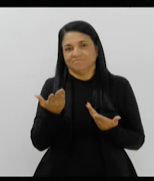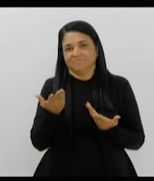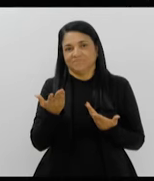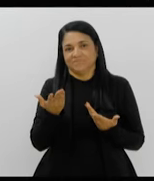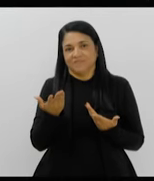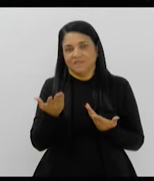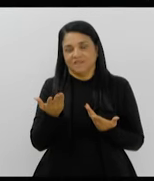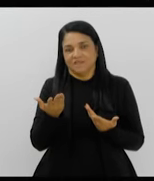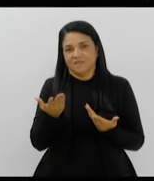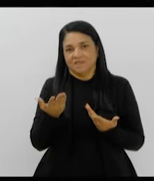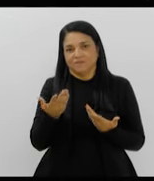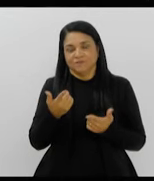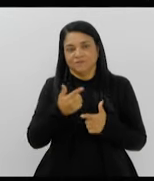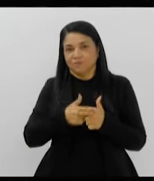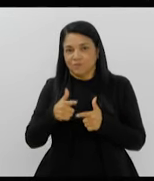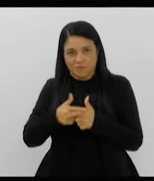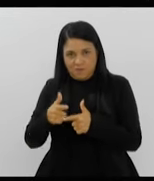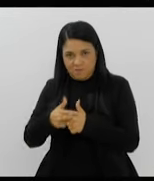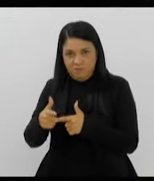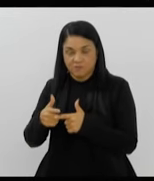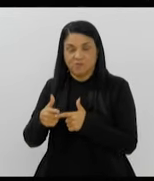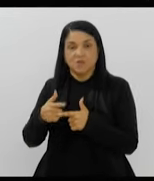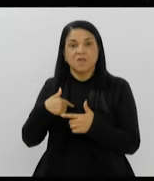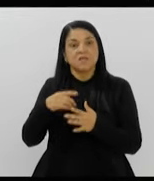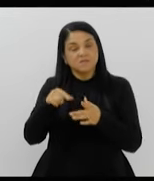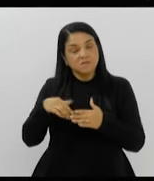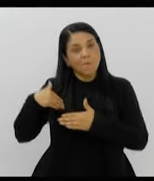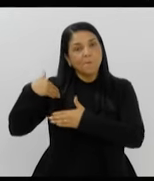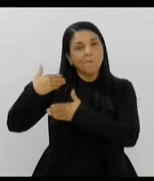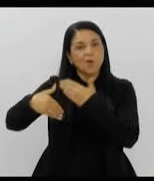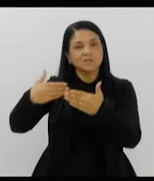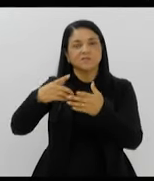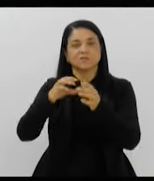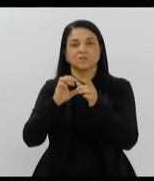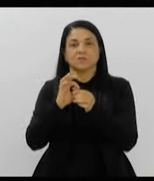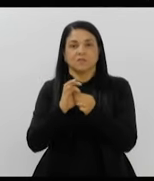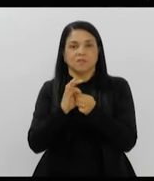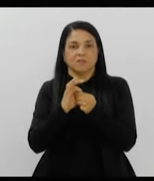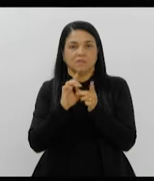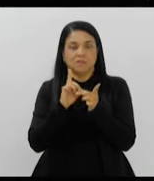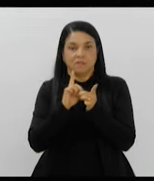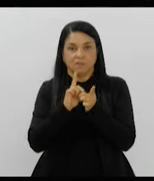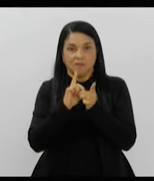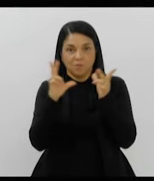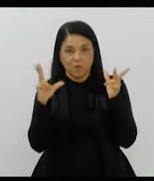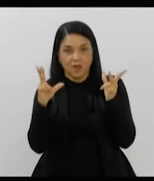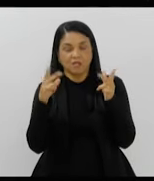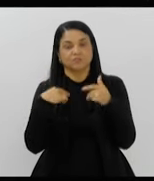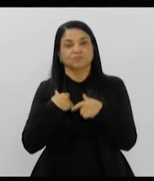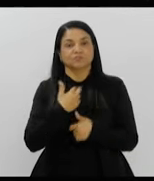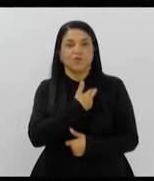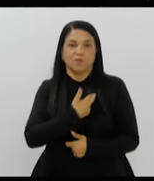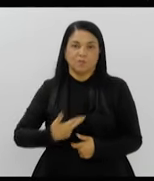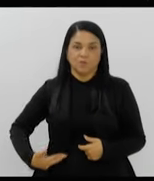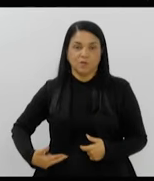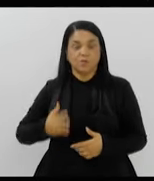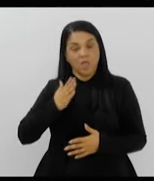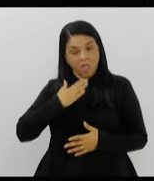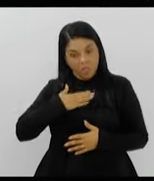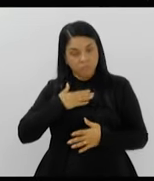processo democrático, esse que é o processo republicano. Esse foi o norte que eu tracei para